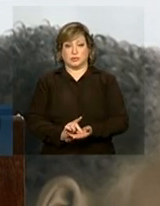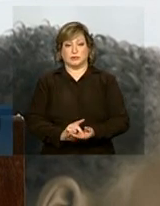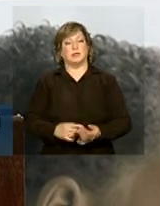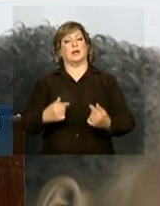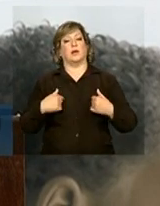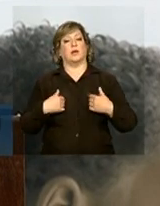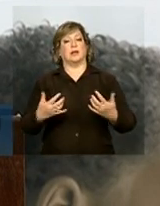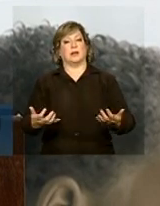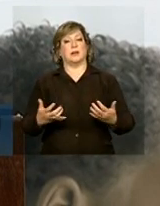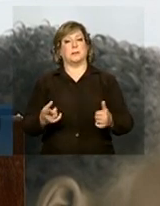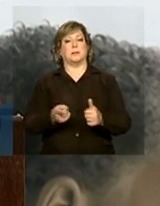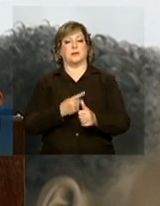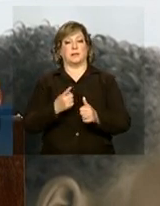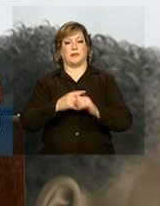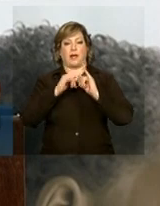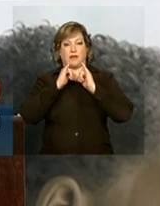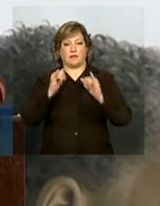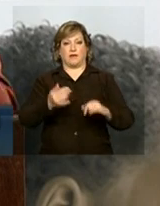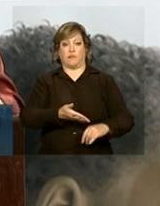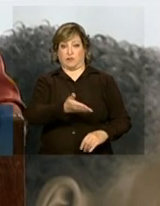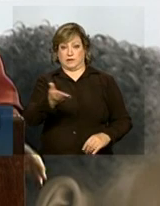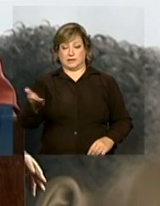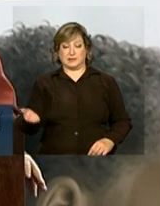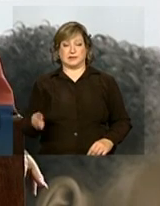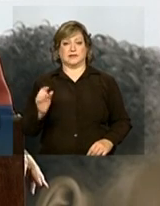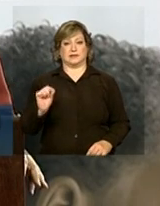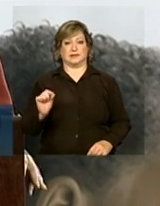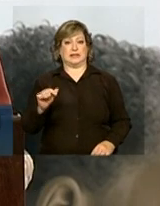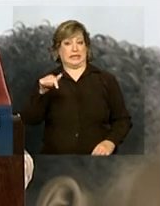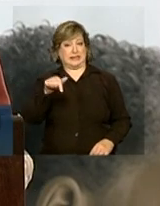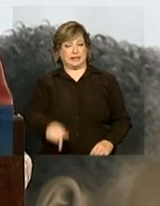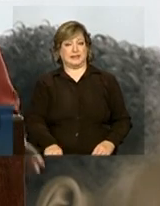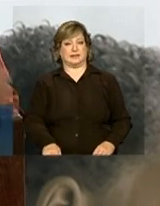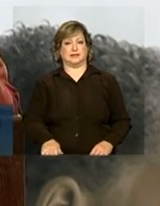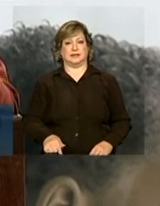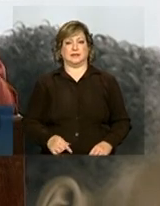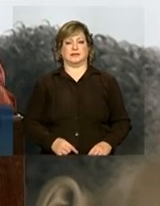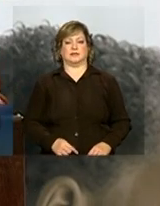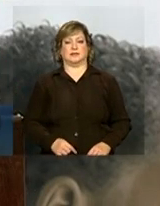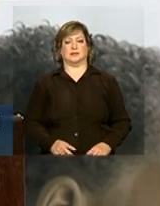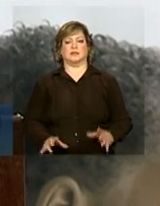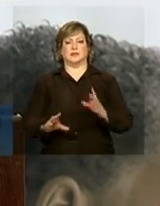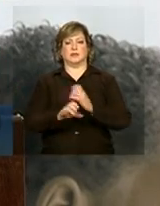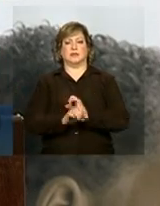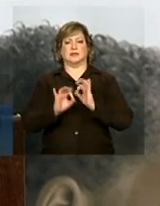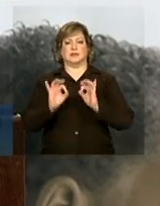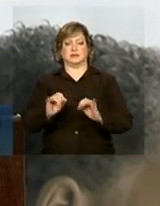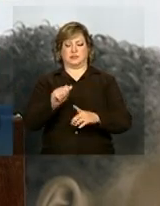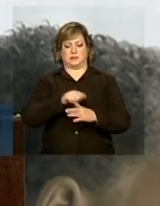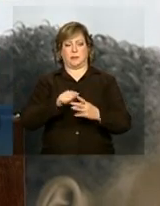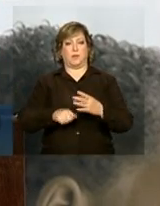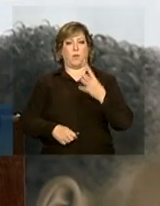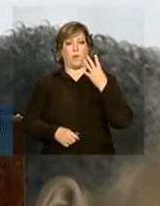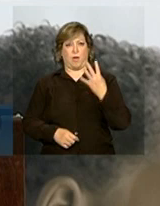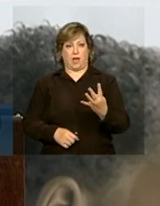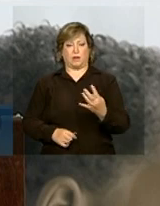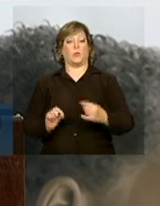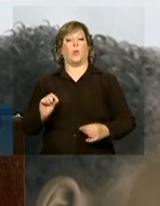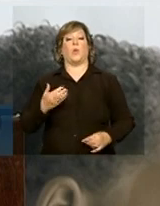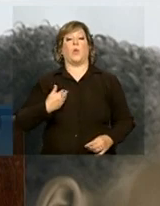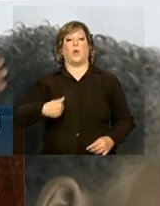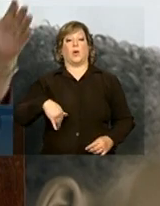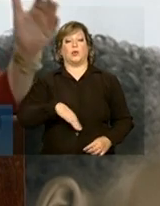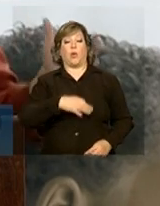queria primeiro dizer para vocês que nesses atos, 4 meses, o que nós